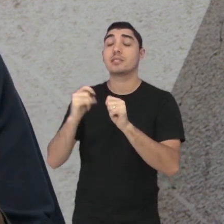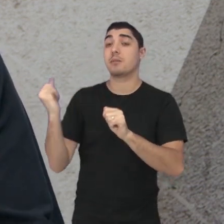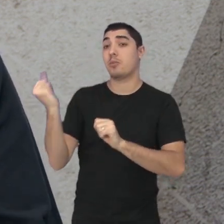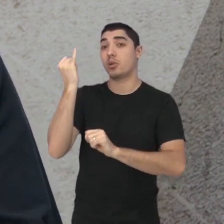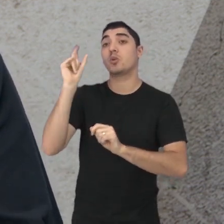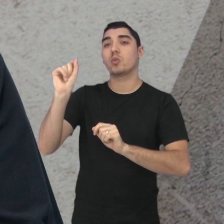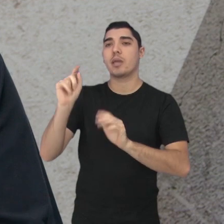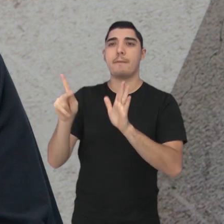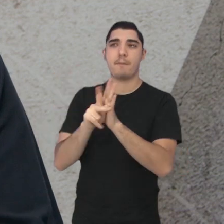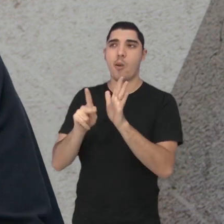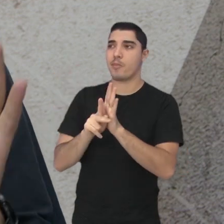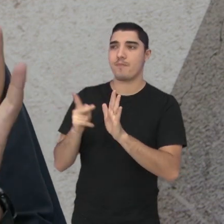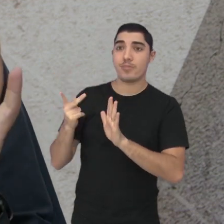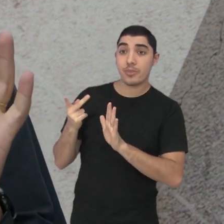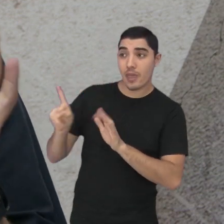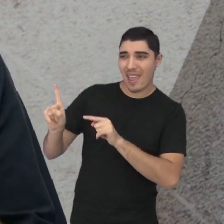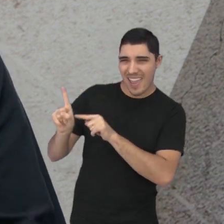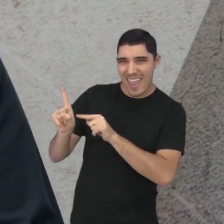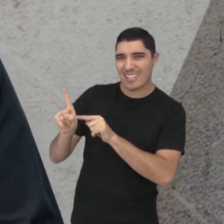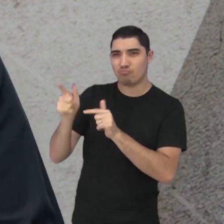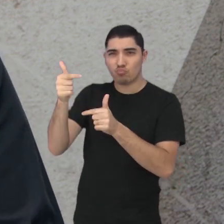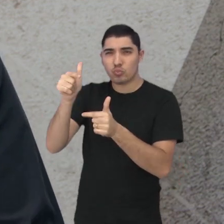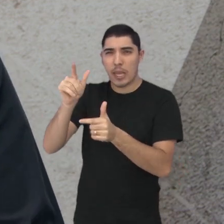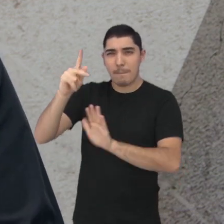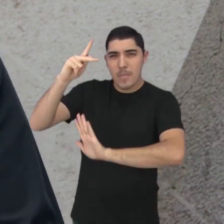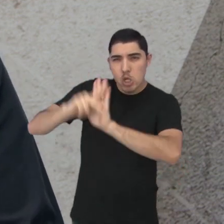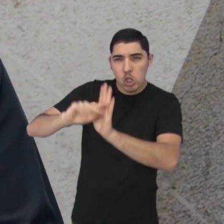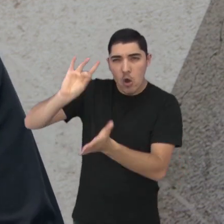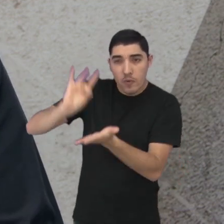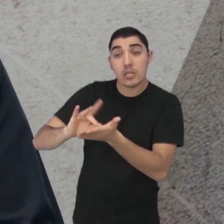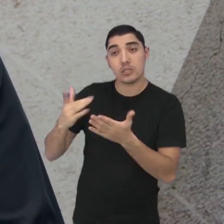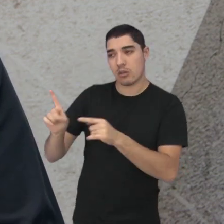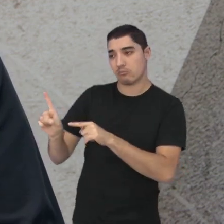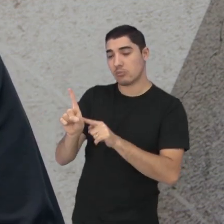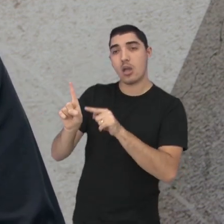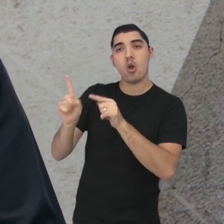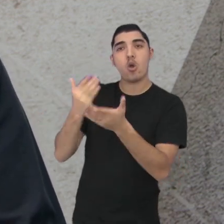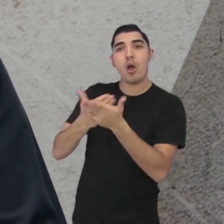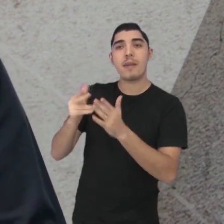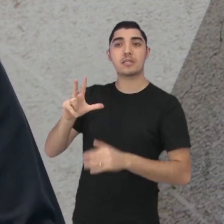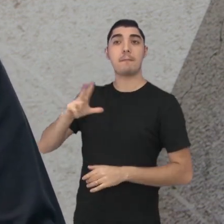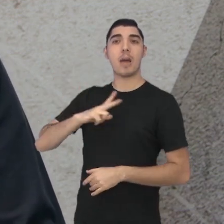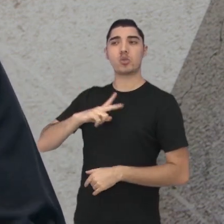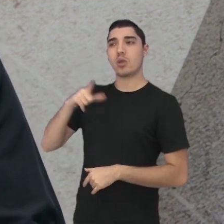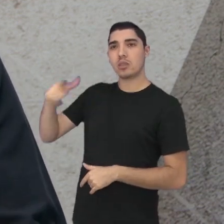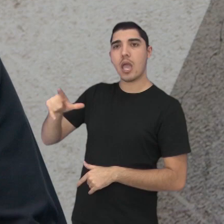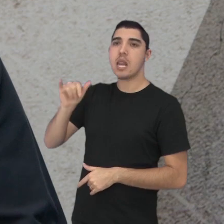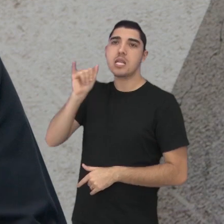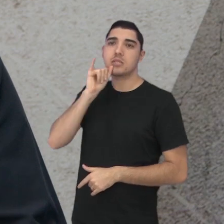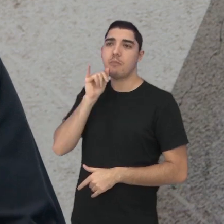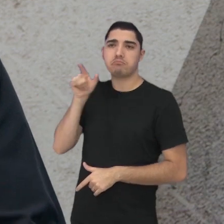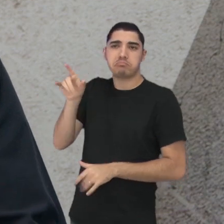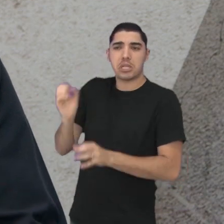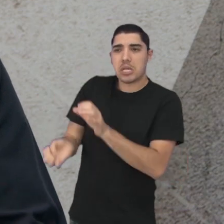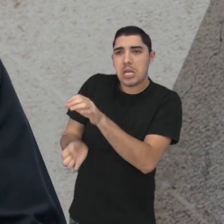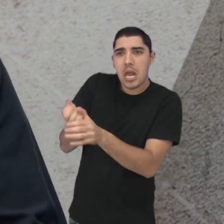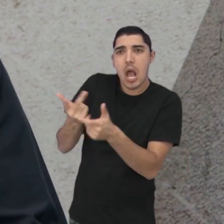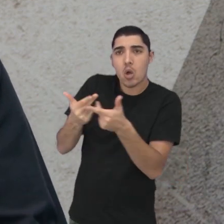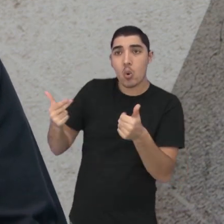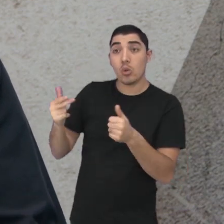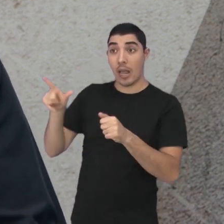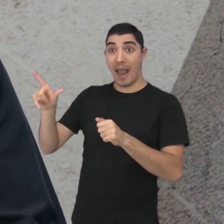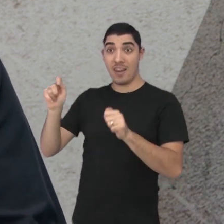Portfólio é super importante. Então, ele não tem nenhum projeto oficial, então comece a trabalhar num projeto pessoal. Desenvolva um projeto